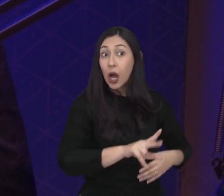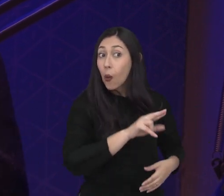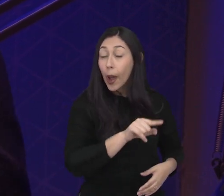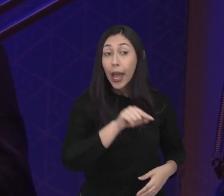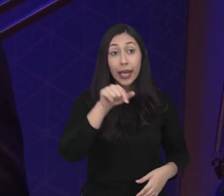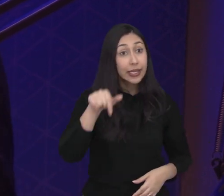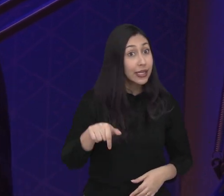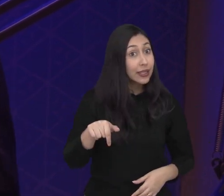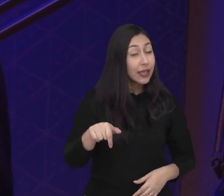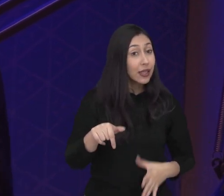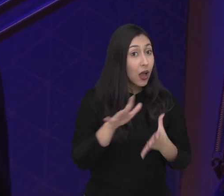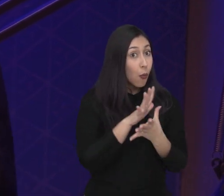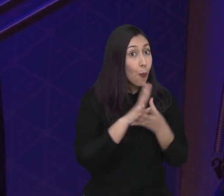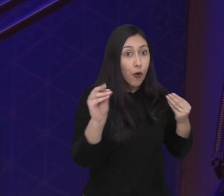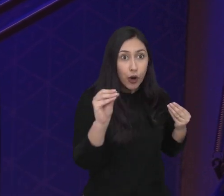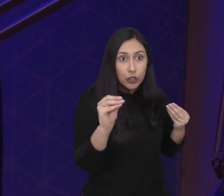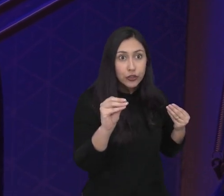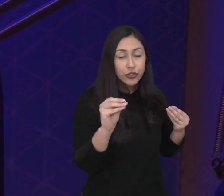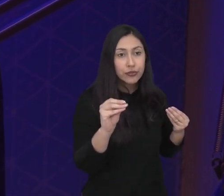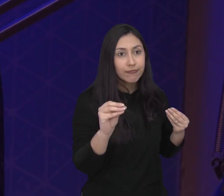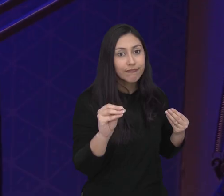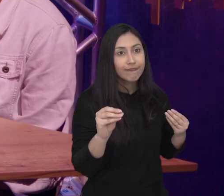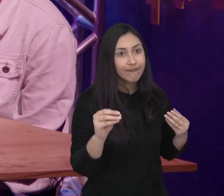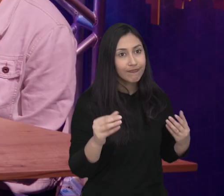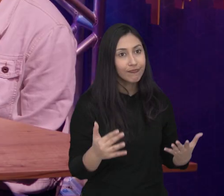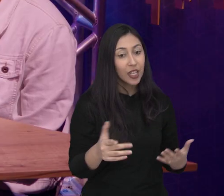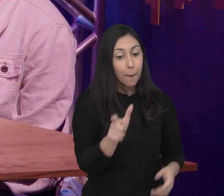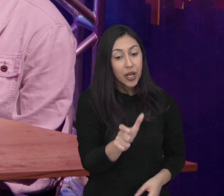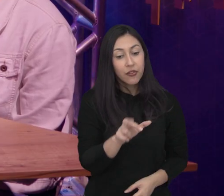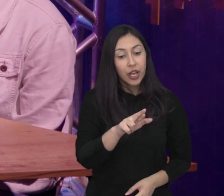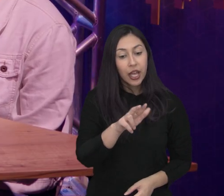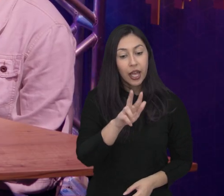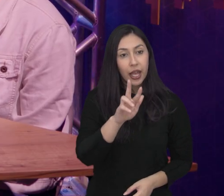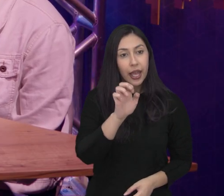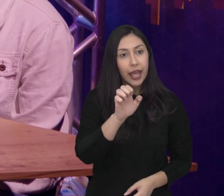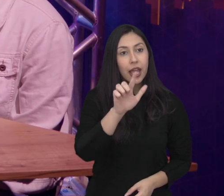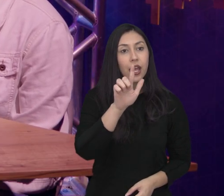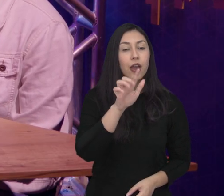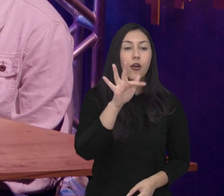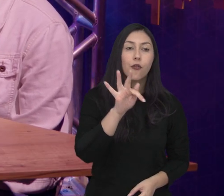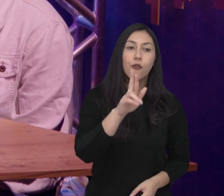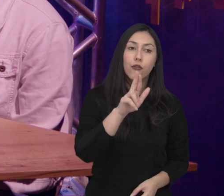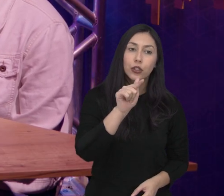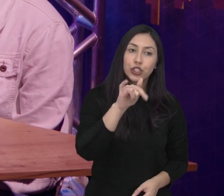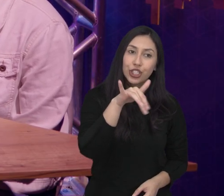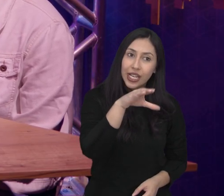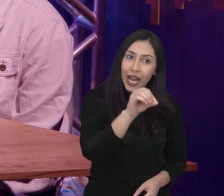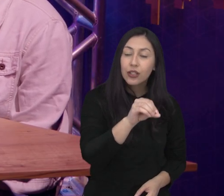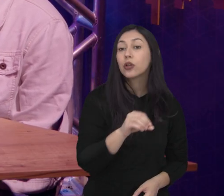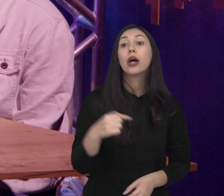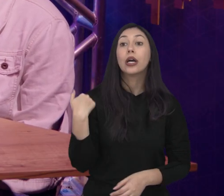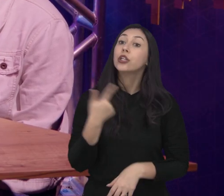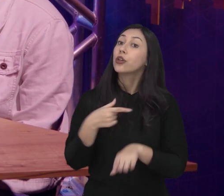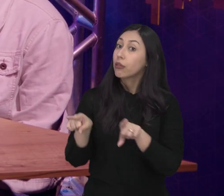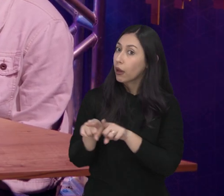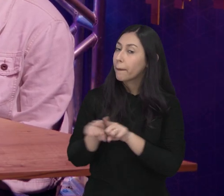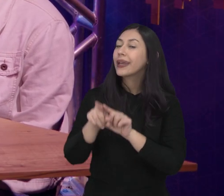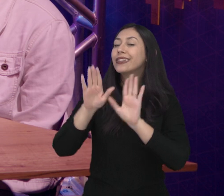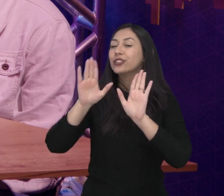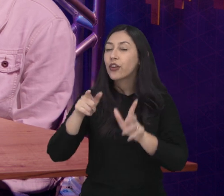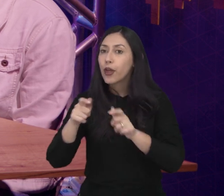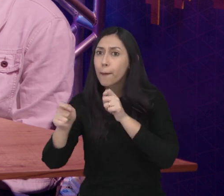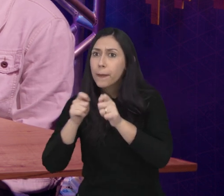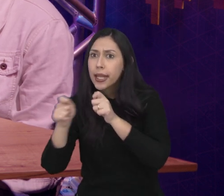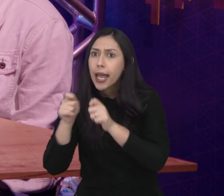apenas imigrantes, eles realmente são refugiados, né? Esse é o termo correto. Inclusive a gente fez algumas matérias,